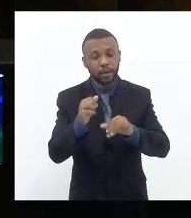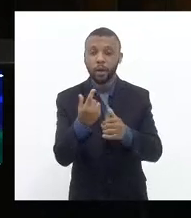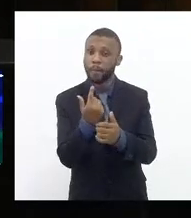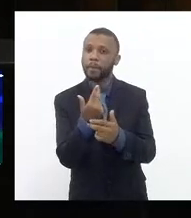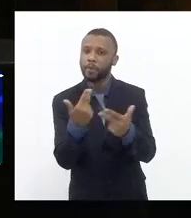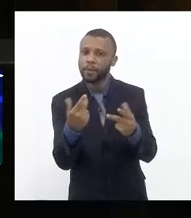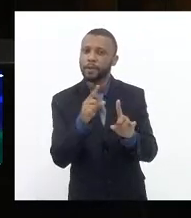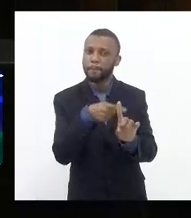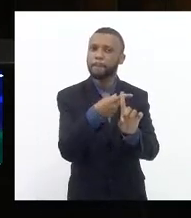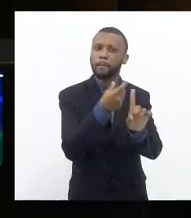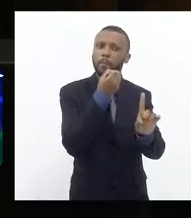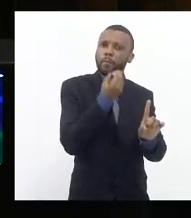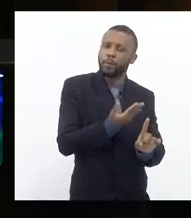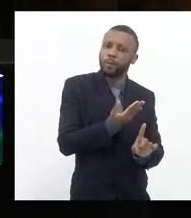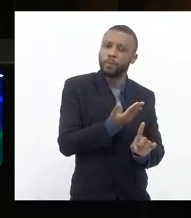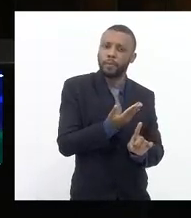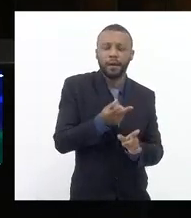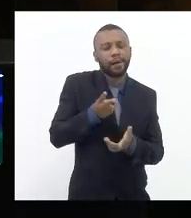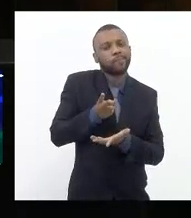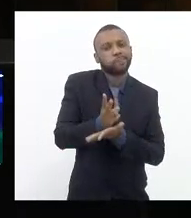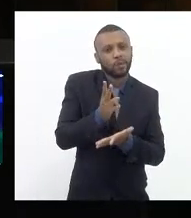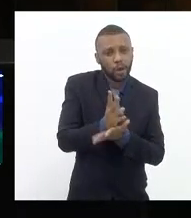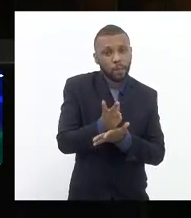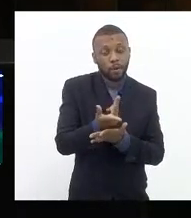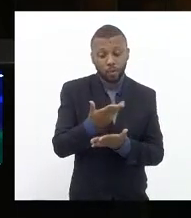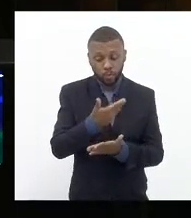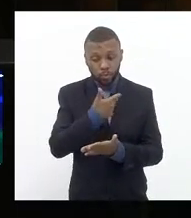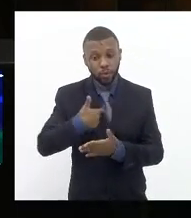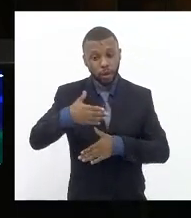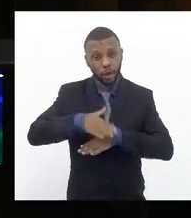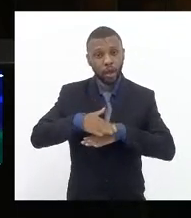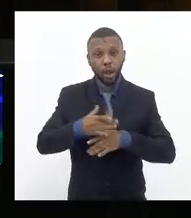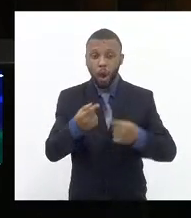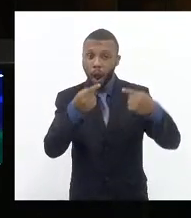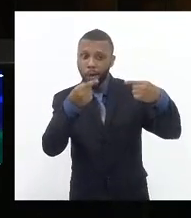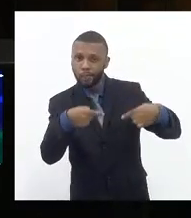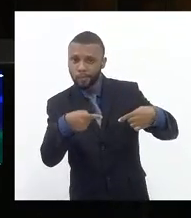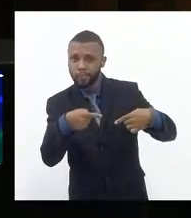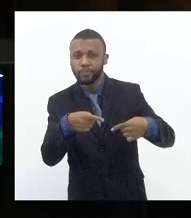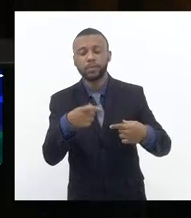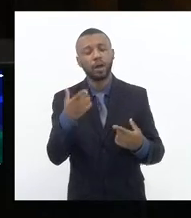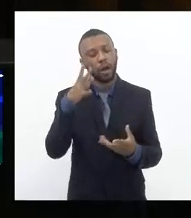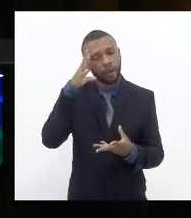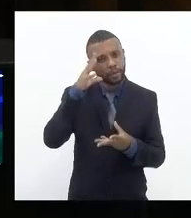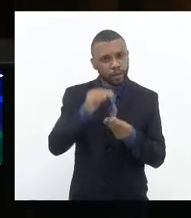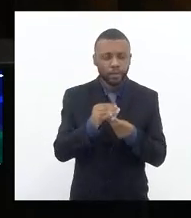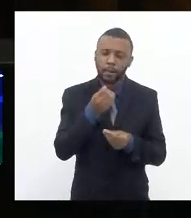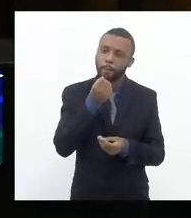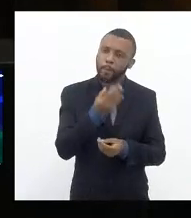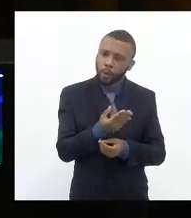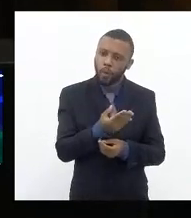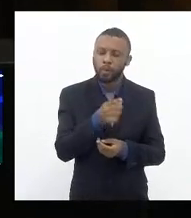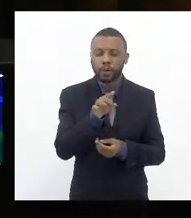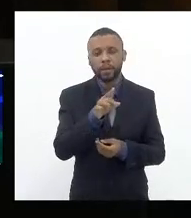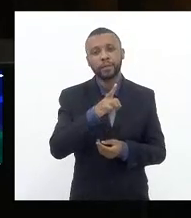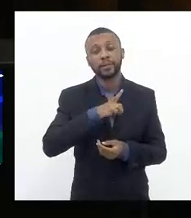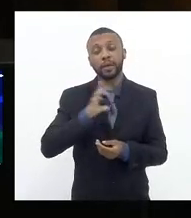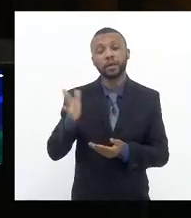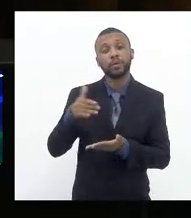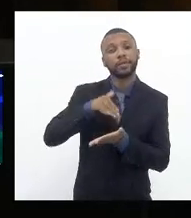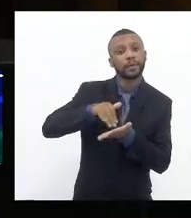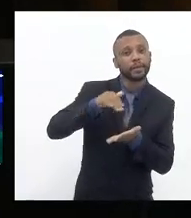oposição, entendo que é positivo que tenha vindo aqui o secretário de Fazenda, tenha vindo aqui o presidente do Rio